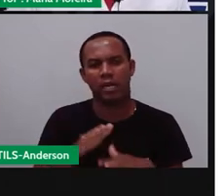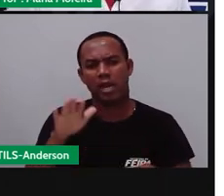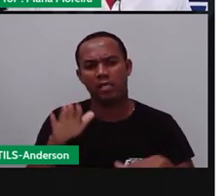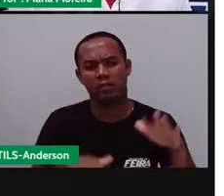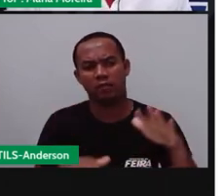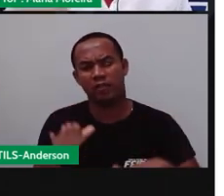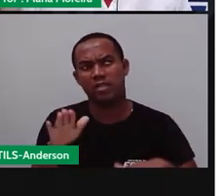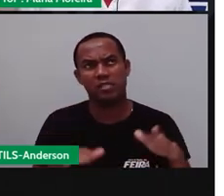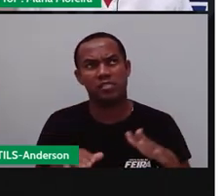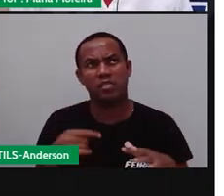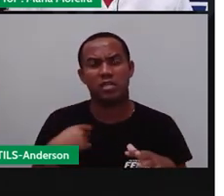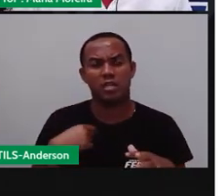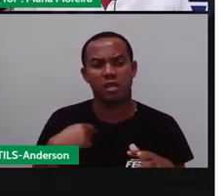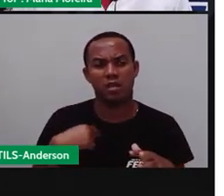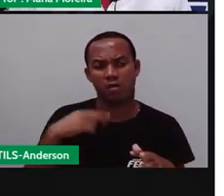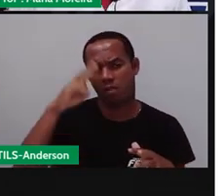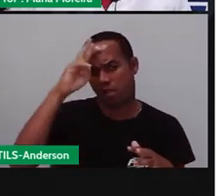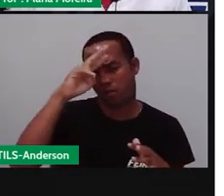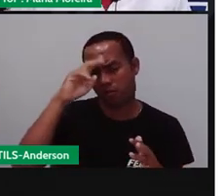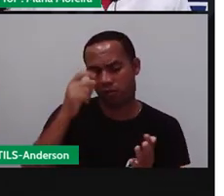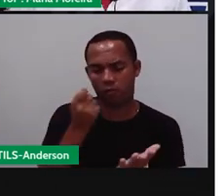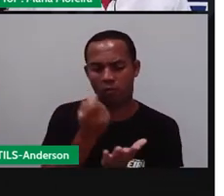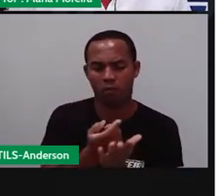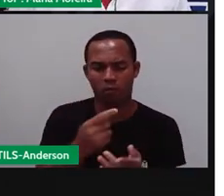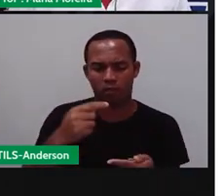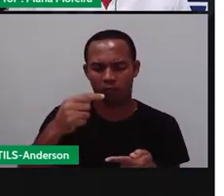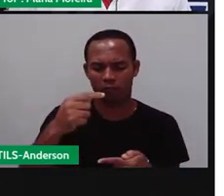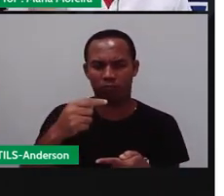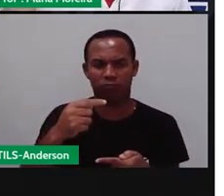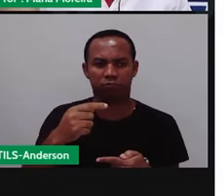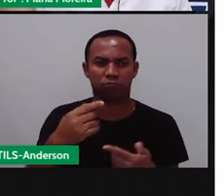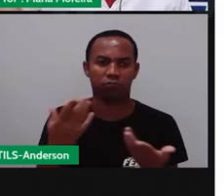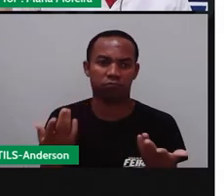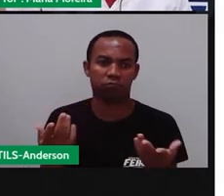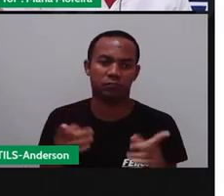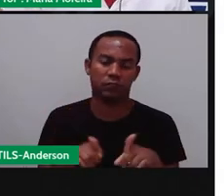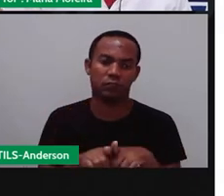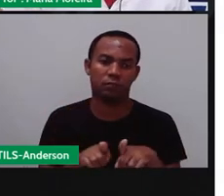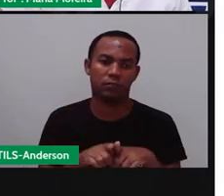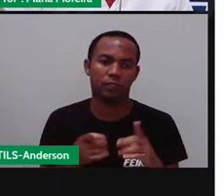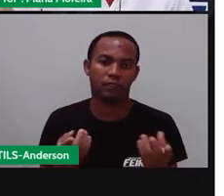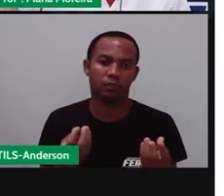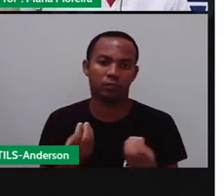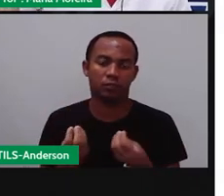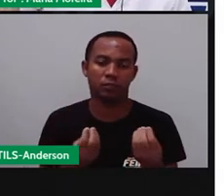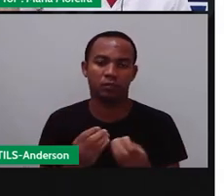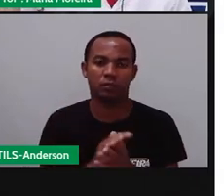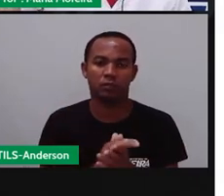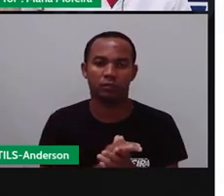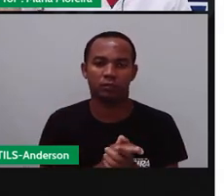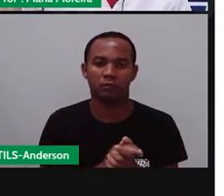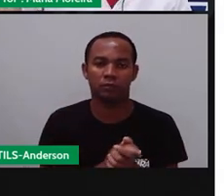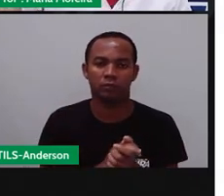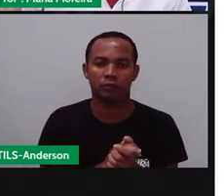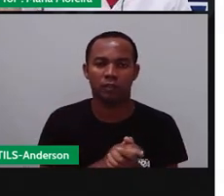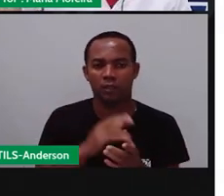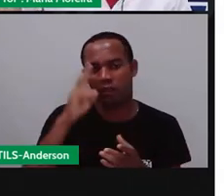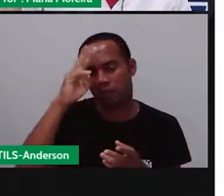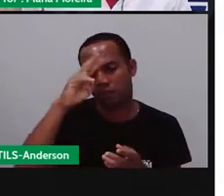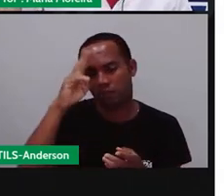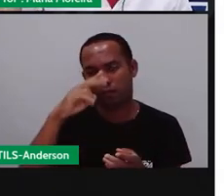vezes, eu lembro, por exemplo, de comprar água sanitária, né? Pronto, água sanitária. Aí eu automaticamente lembro.